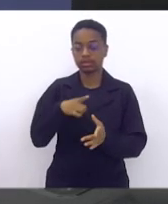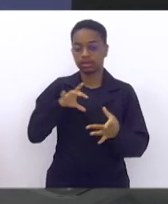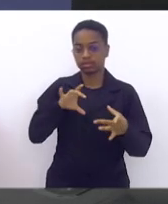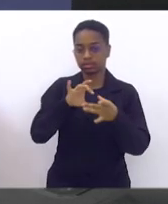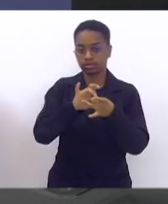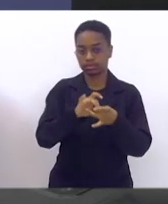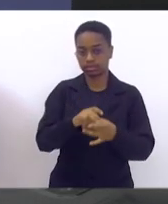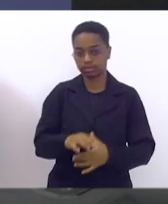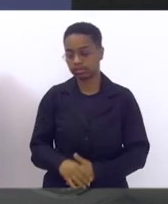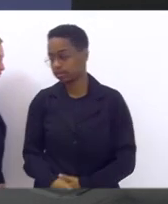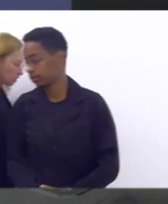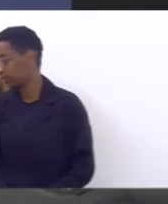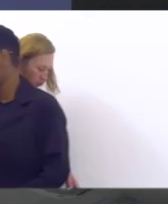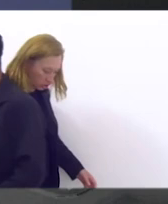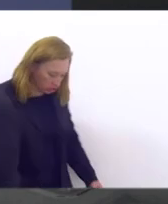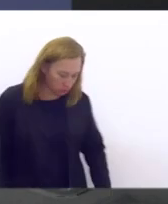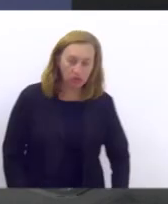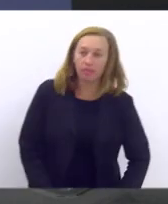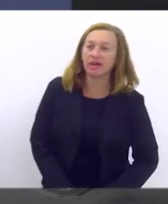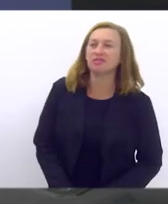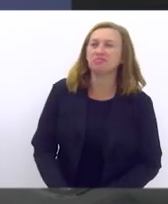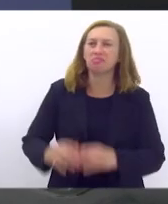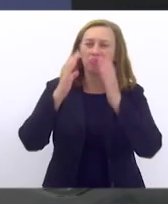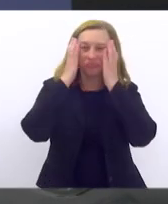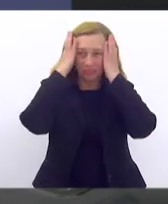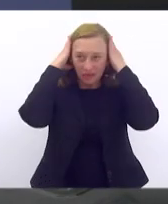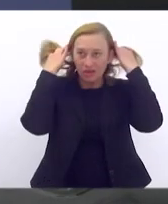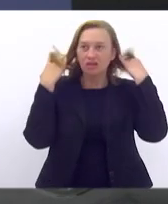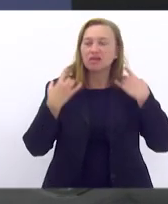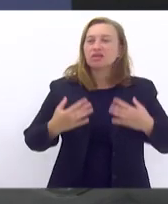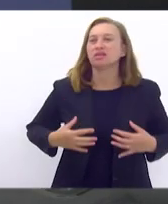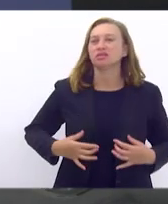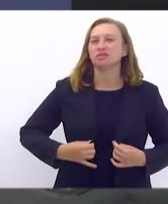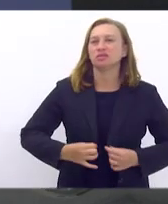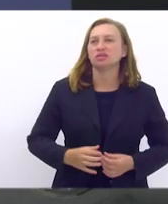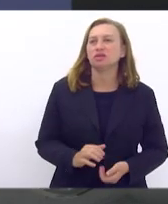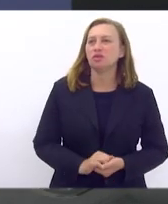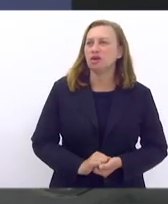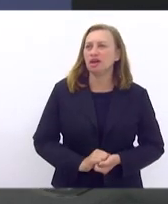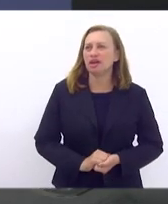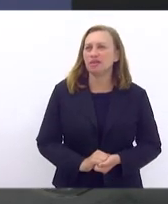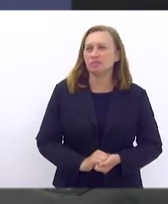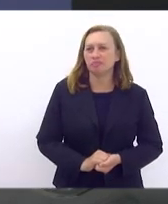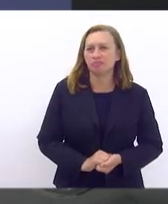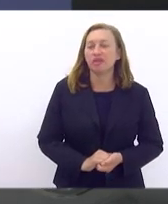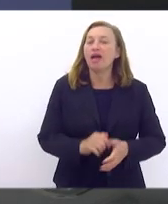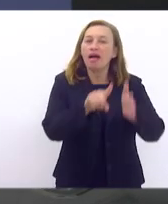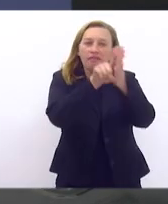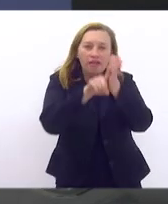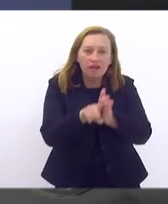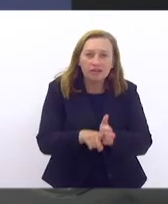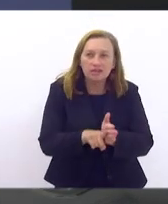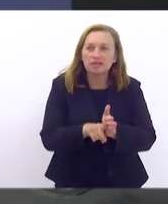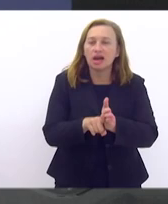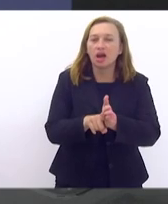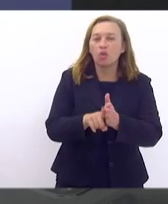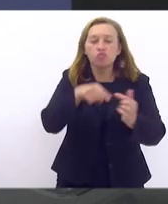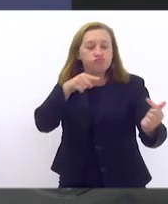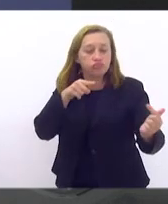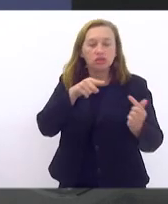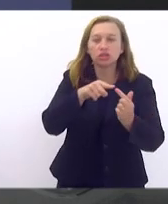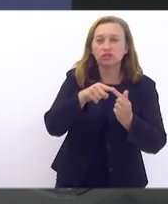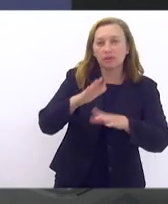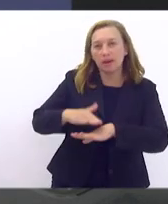ligados ao fato, e aí eles estão muito mais sujeitos a analisar com maior